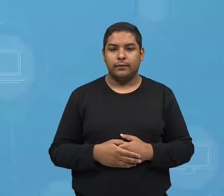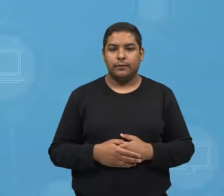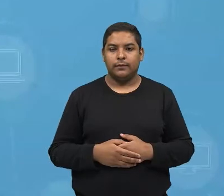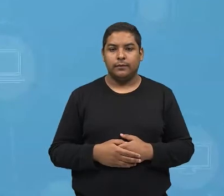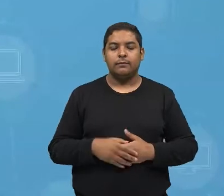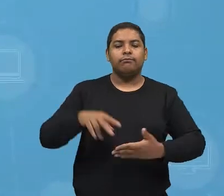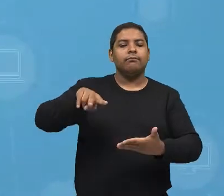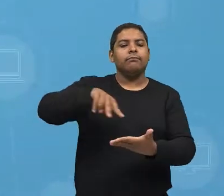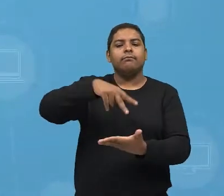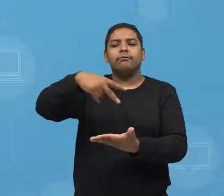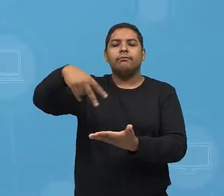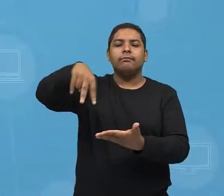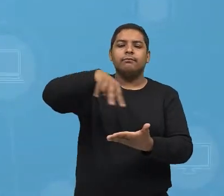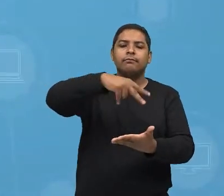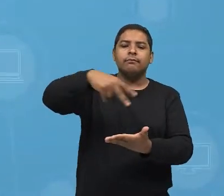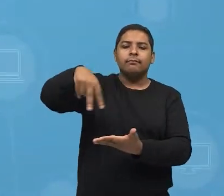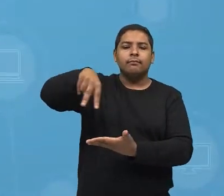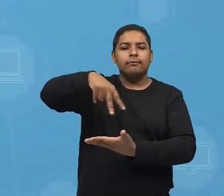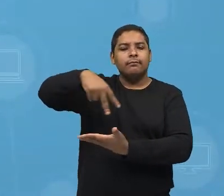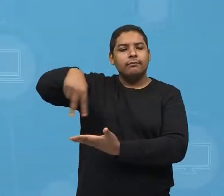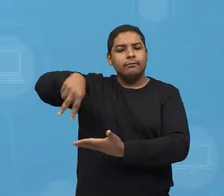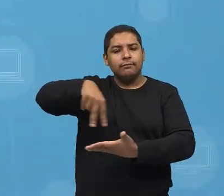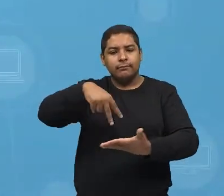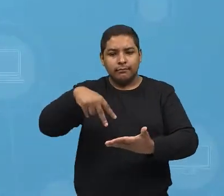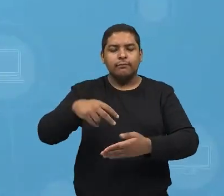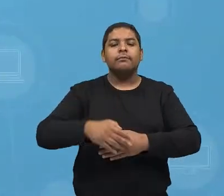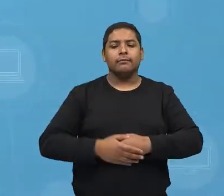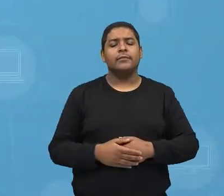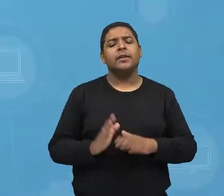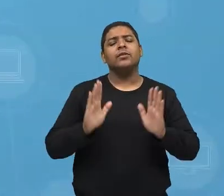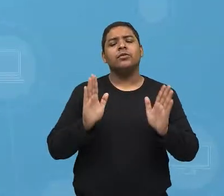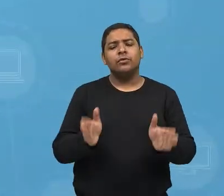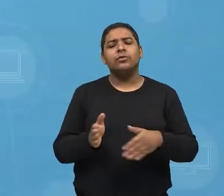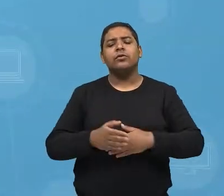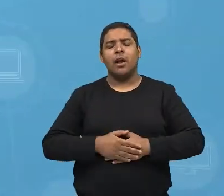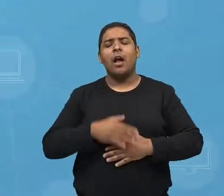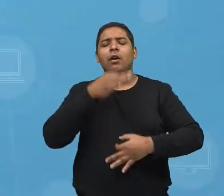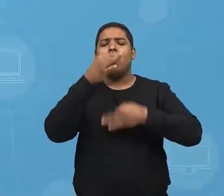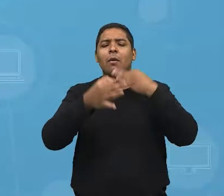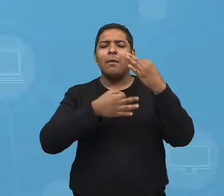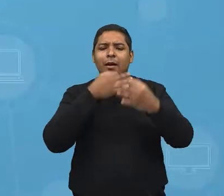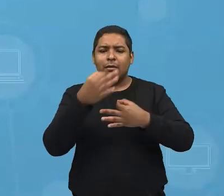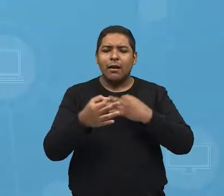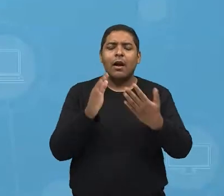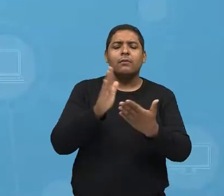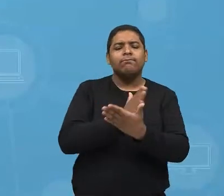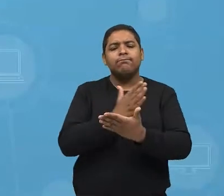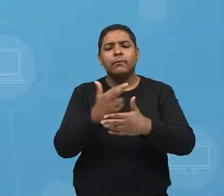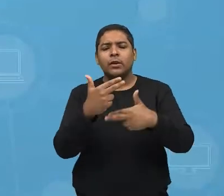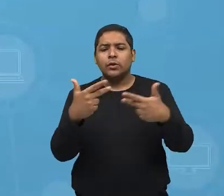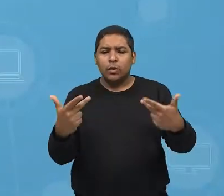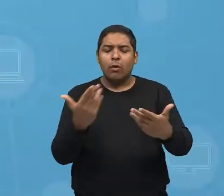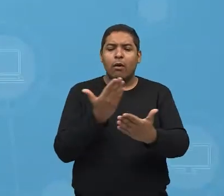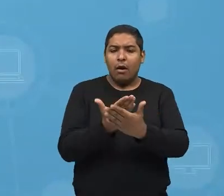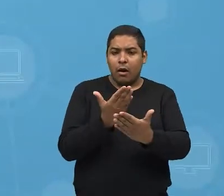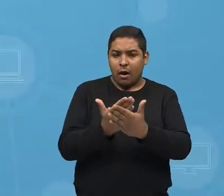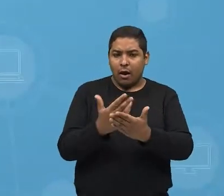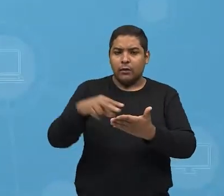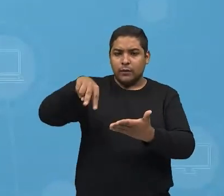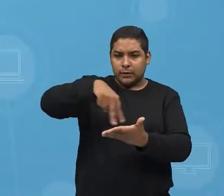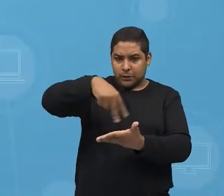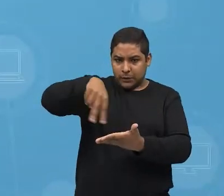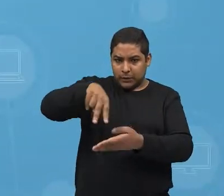da dança? A dança de salão. Já comentamos algumas coisas nas nossas aulas sobre a dança e agora vamos